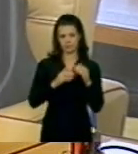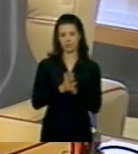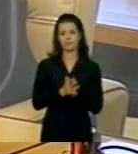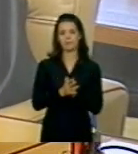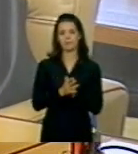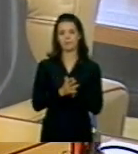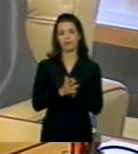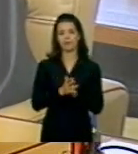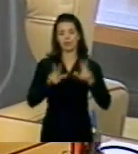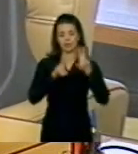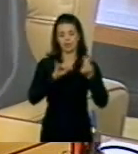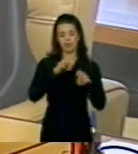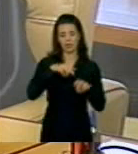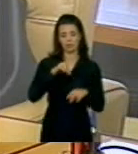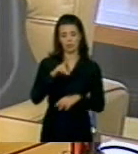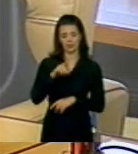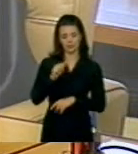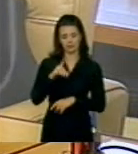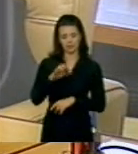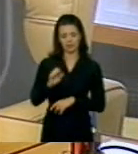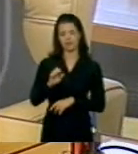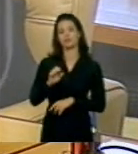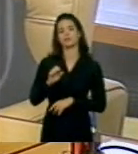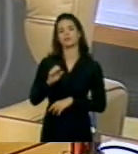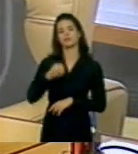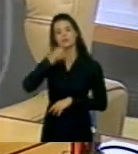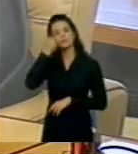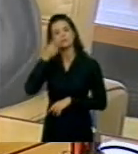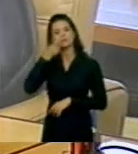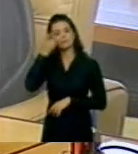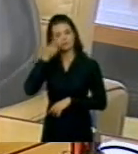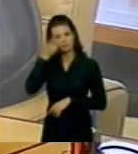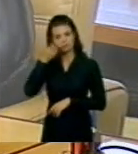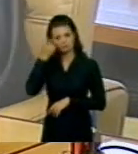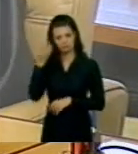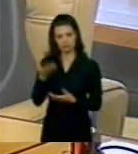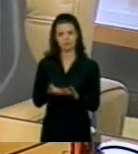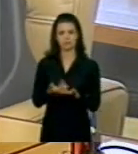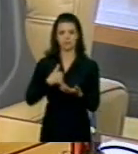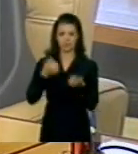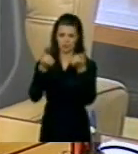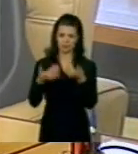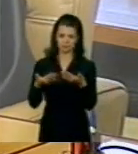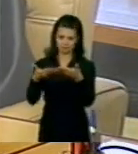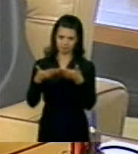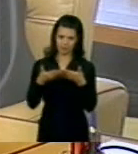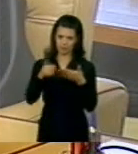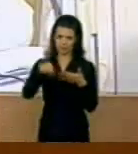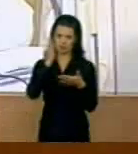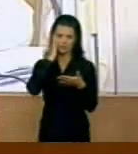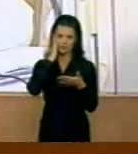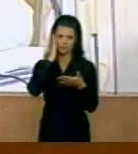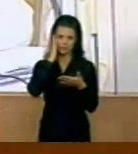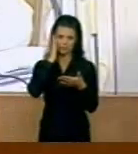das imunidades parlamentares, permito-me registrar, senhora presidente, vossa excelência e ministro dessa casa bem sabem do